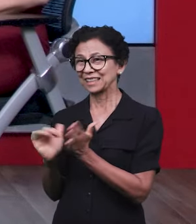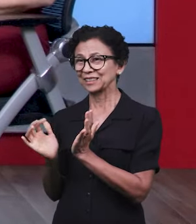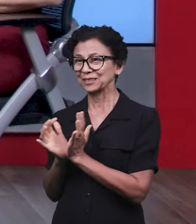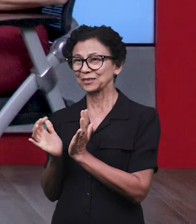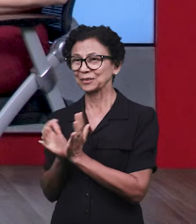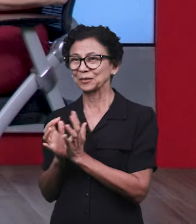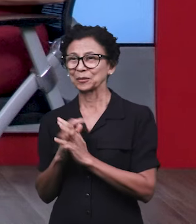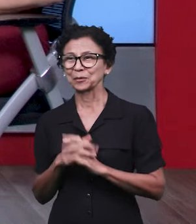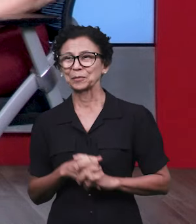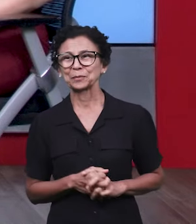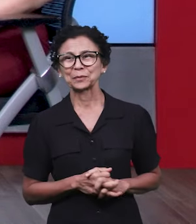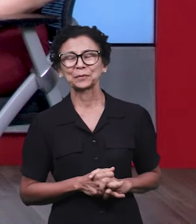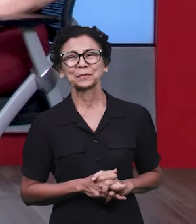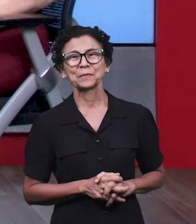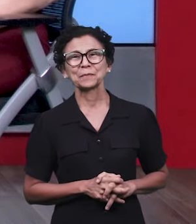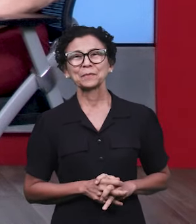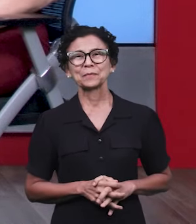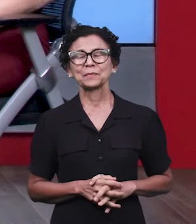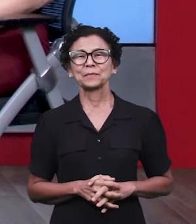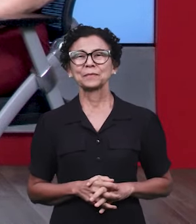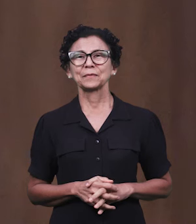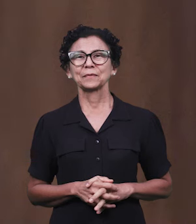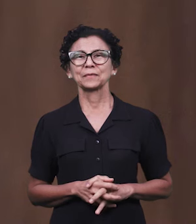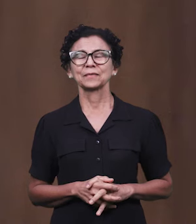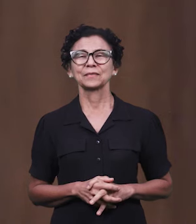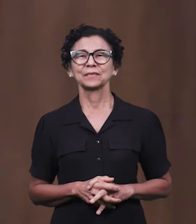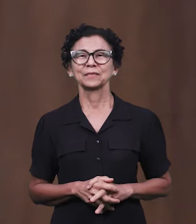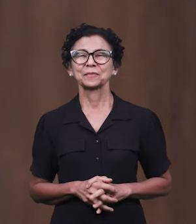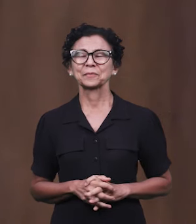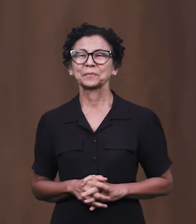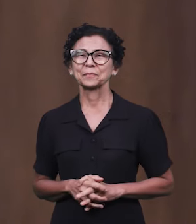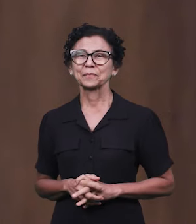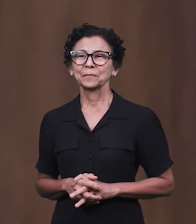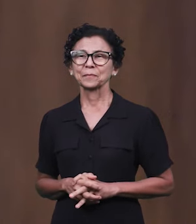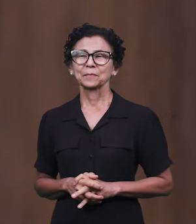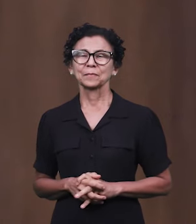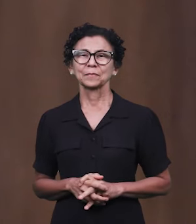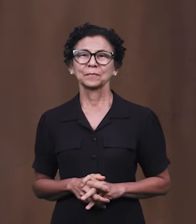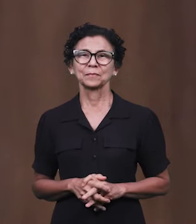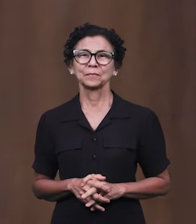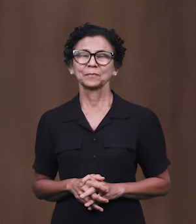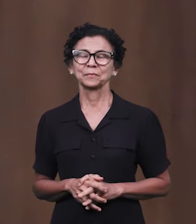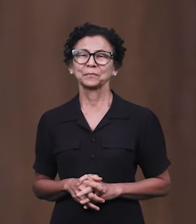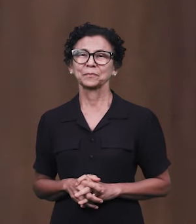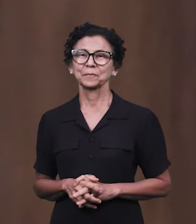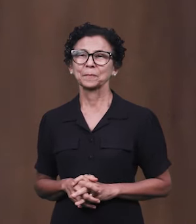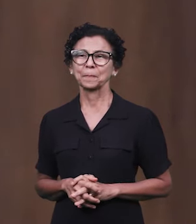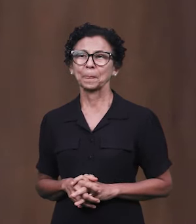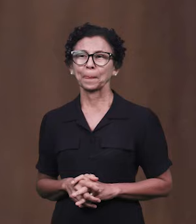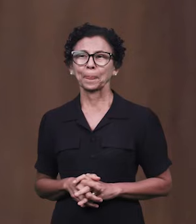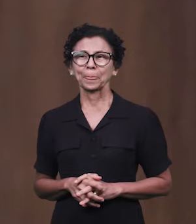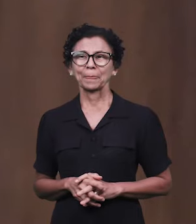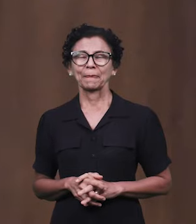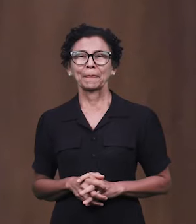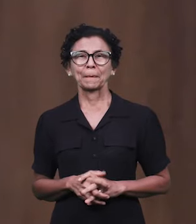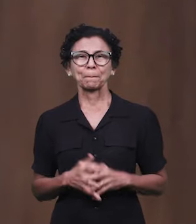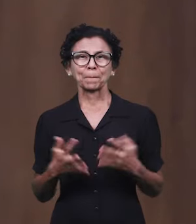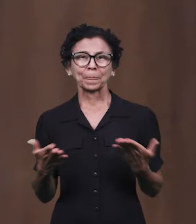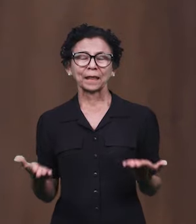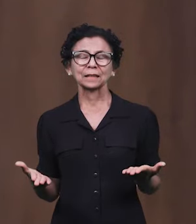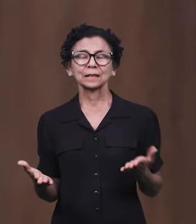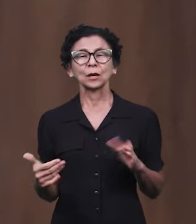assunto. Bem, nós temos, e tem sido uma grande bênção, né? A rede social que nós temos, as redes sociais, e nós